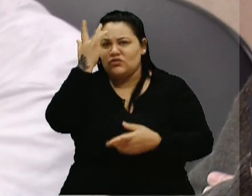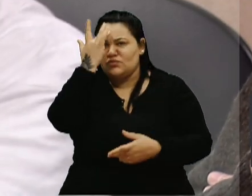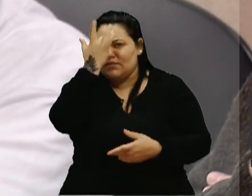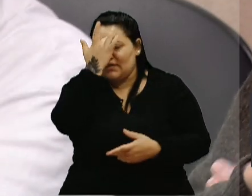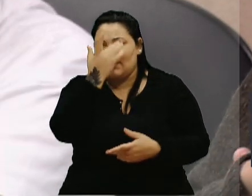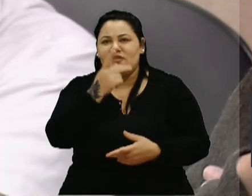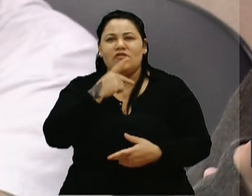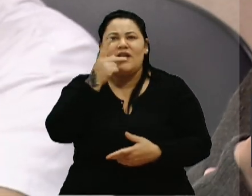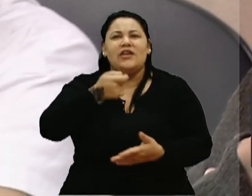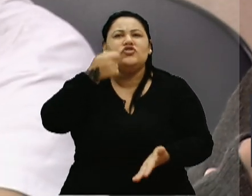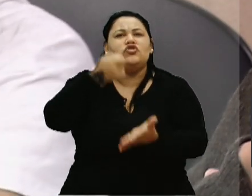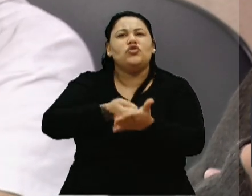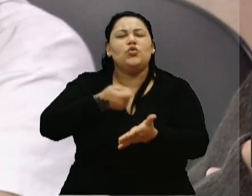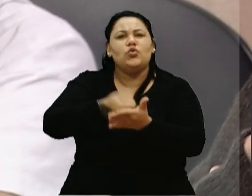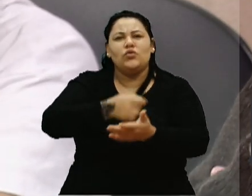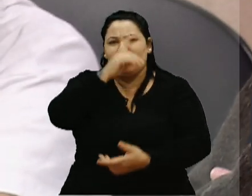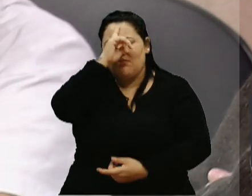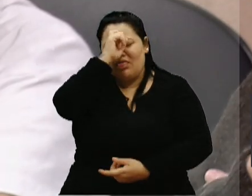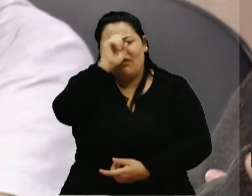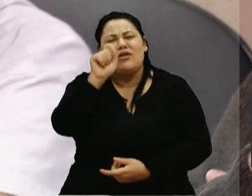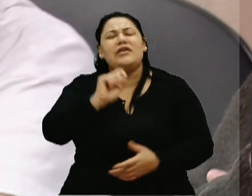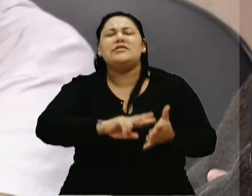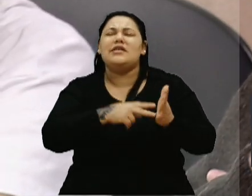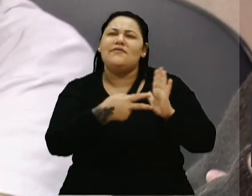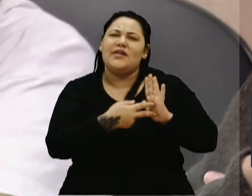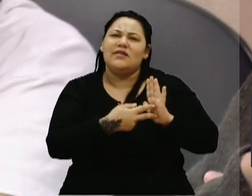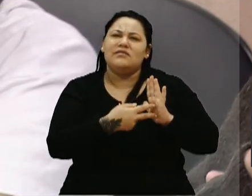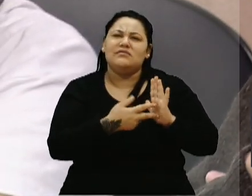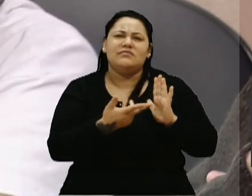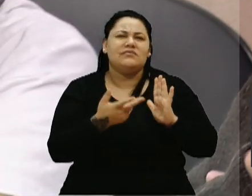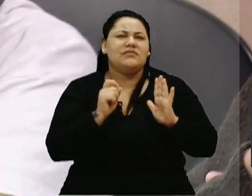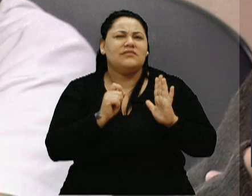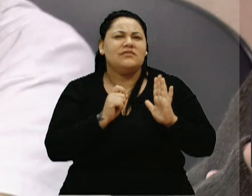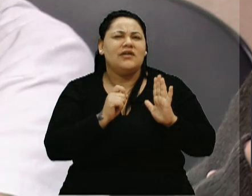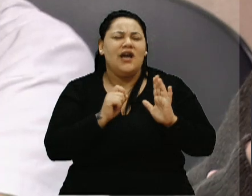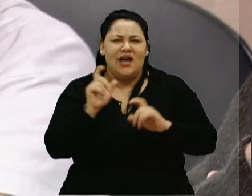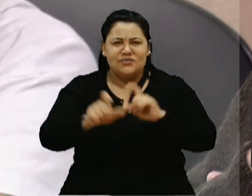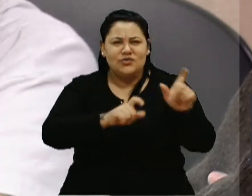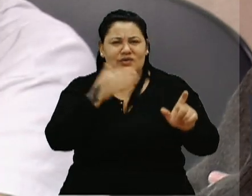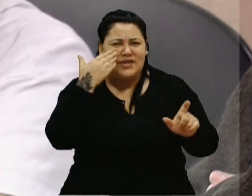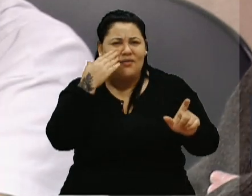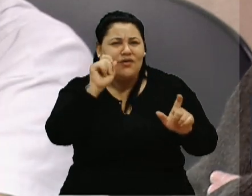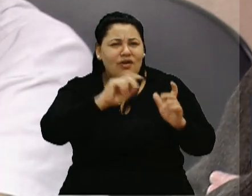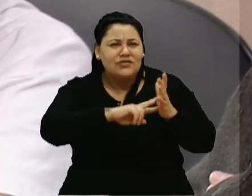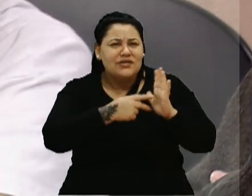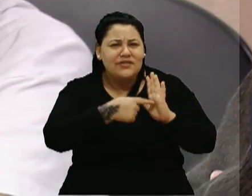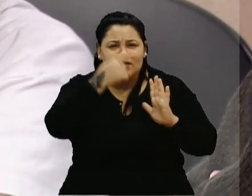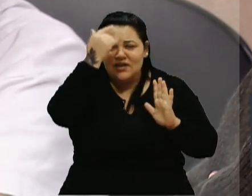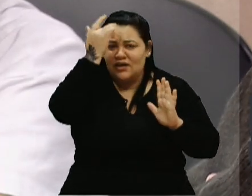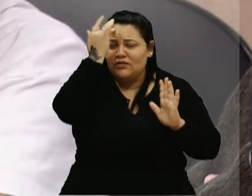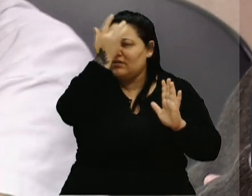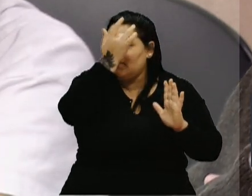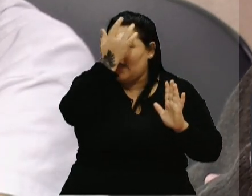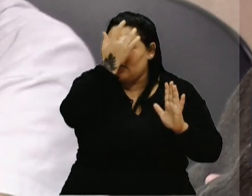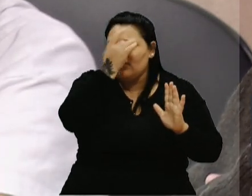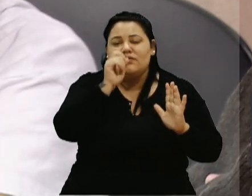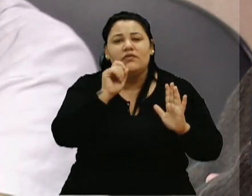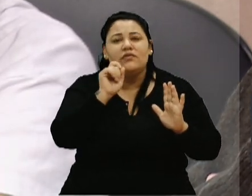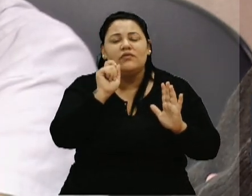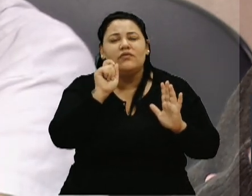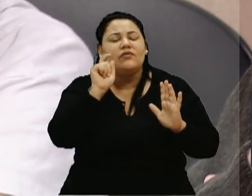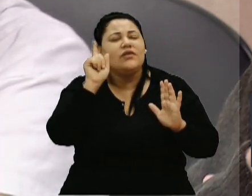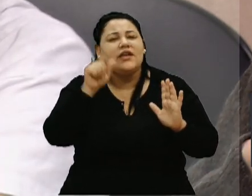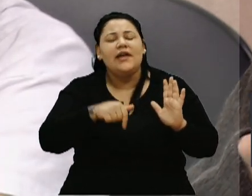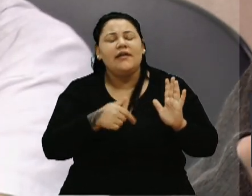luta antimanicomial, o que é saúde mental? Será que a gente está levando as pessoas entendem o que é saúde mental, qual que é o significado, qual que é o sentido de